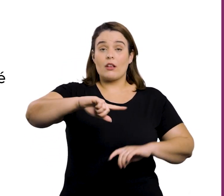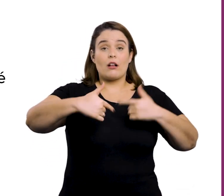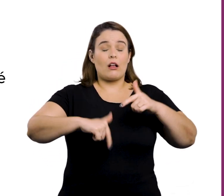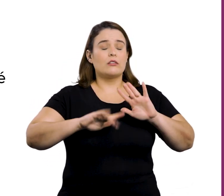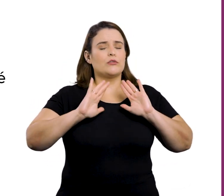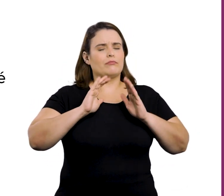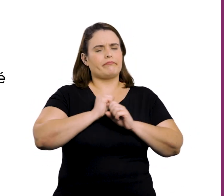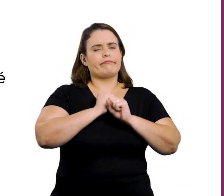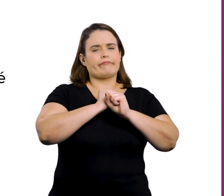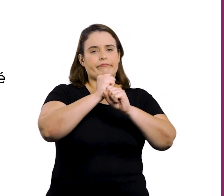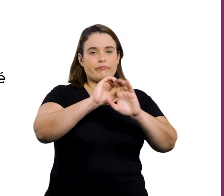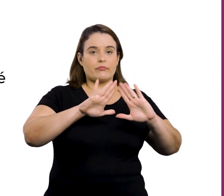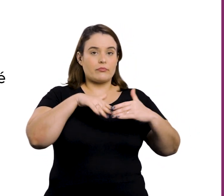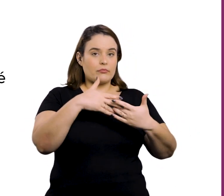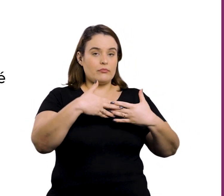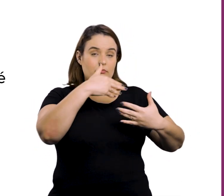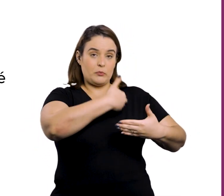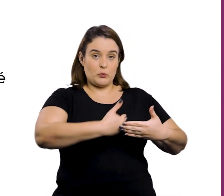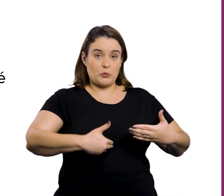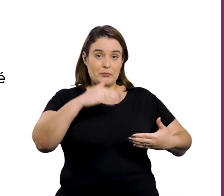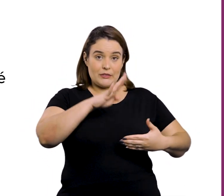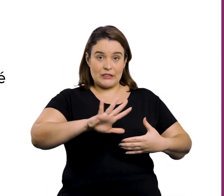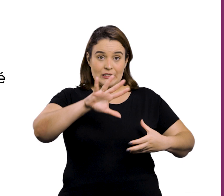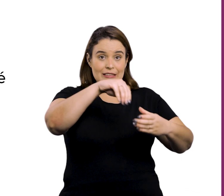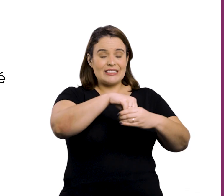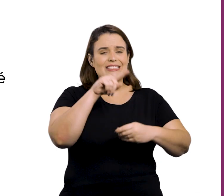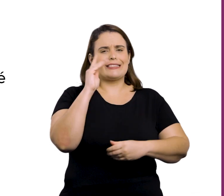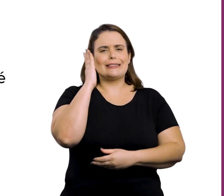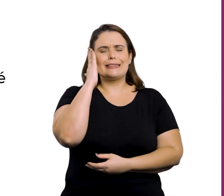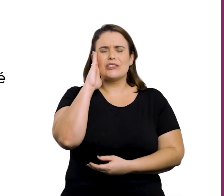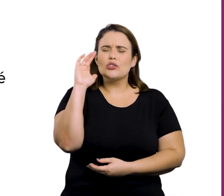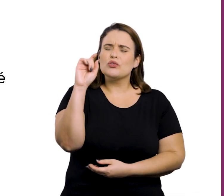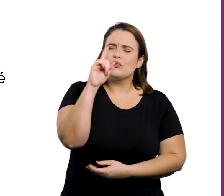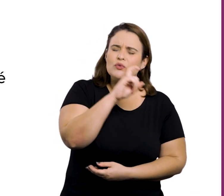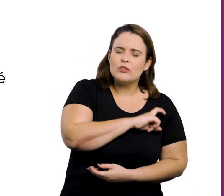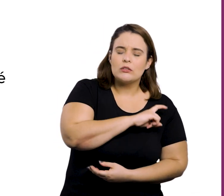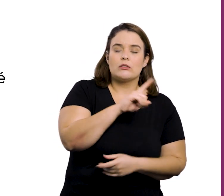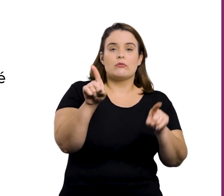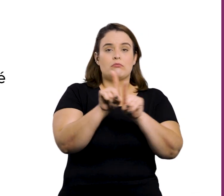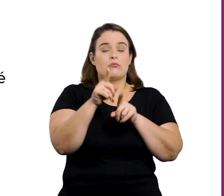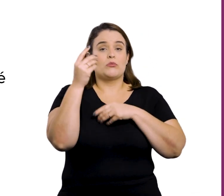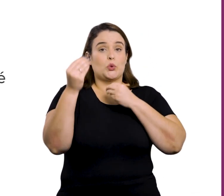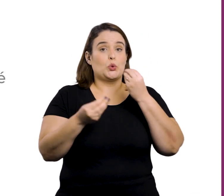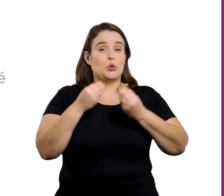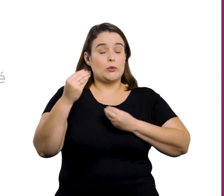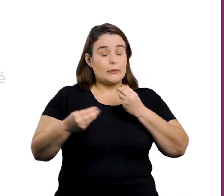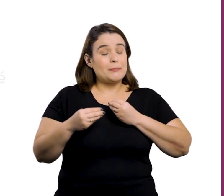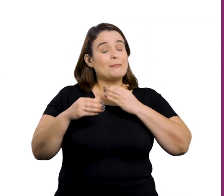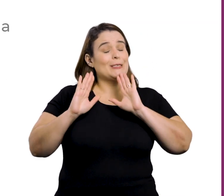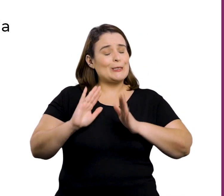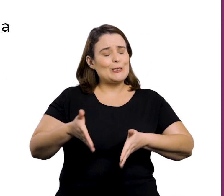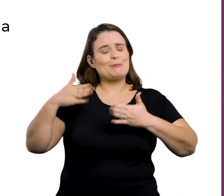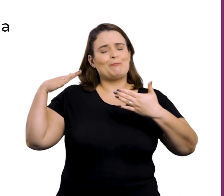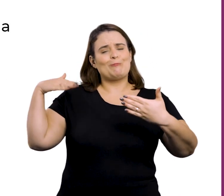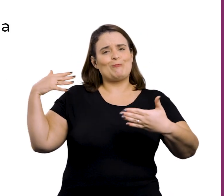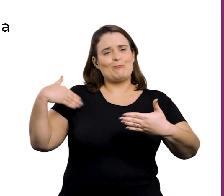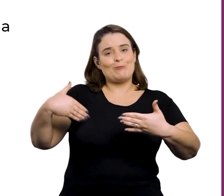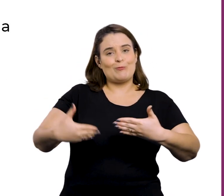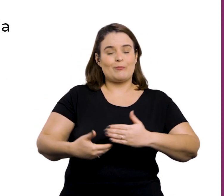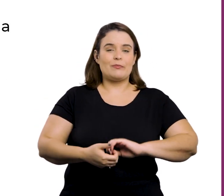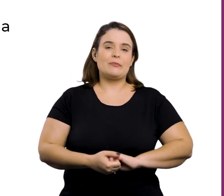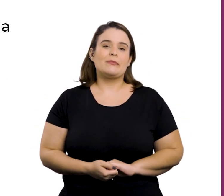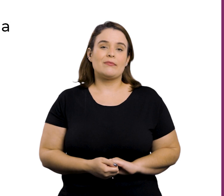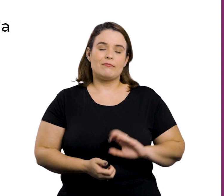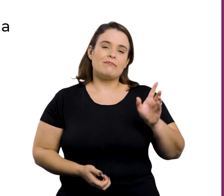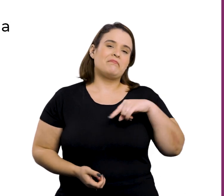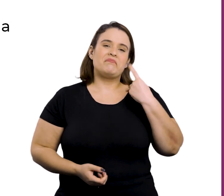públicas brasileiras sabe o quão difícil é estar lá e como isso é uma realidade já longínqua. Quando afirmamos